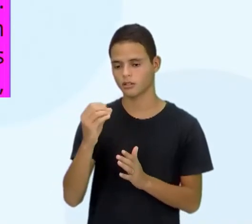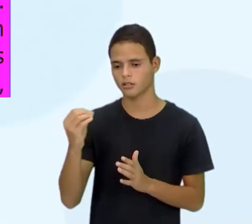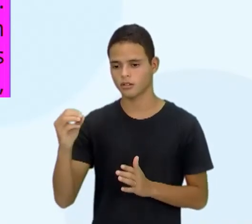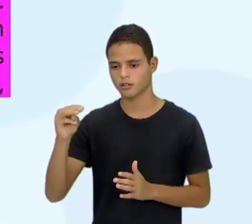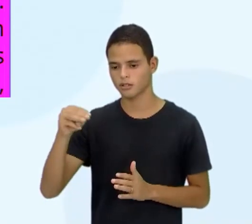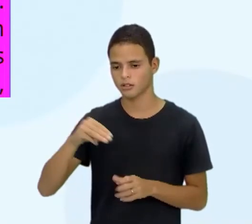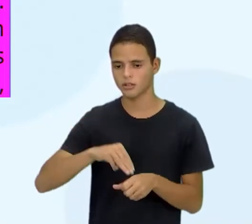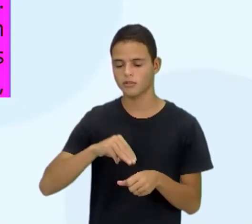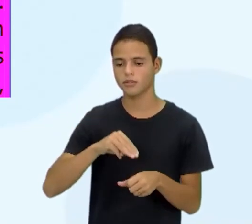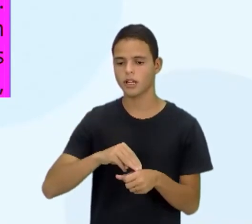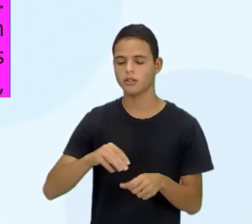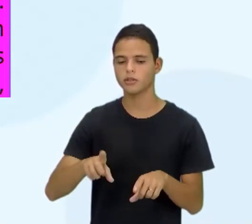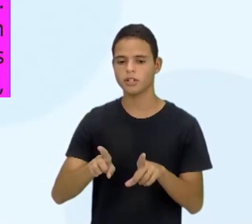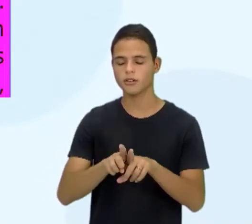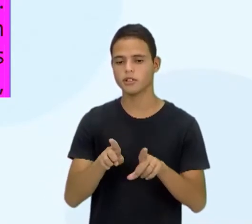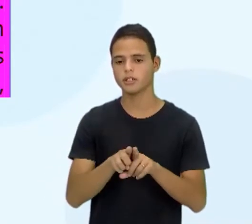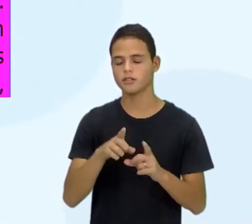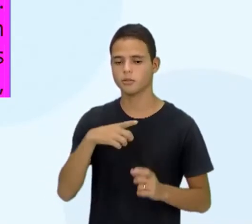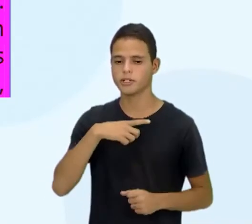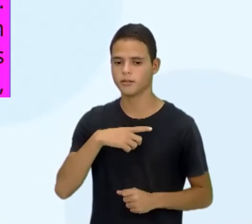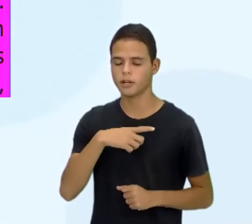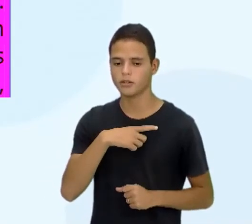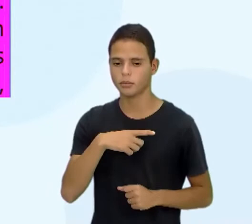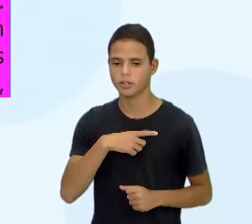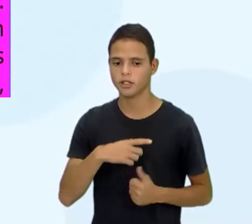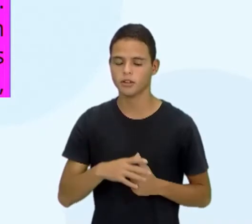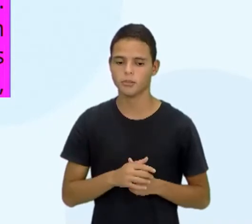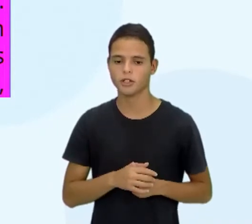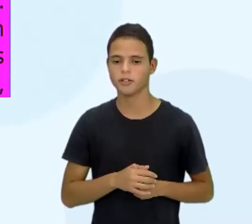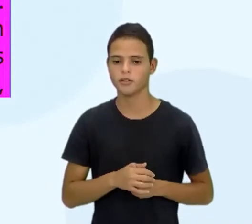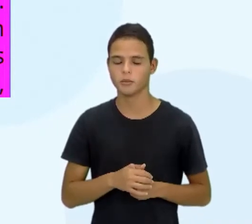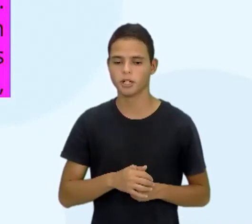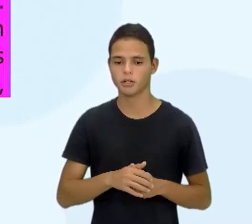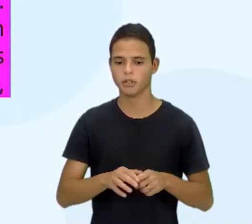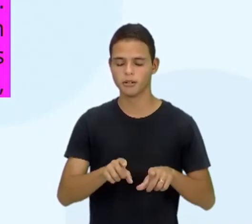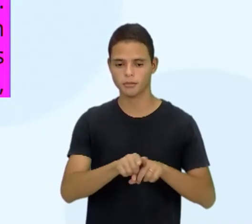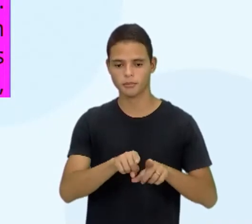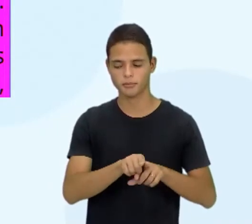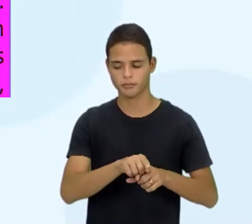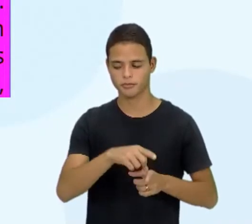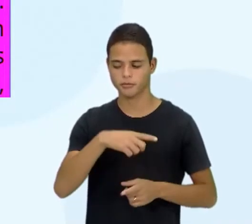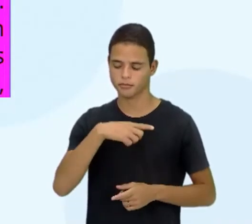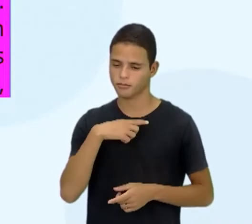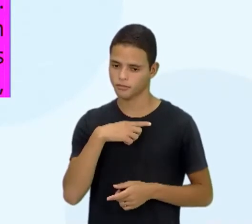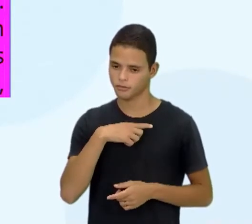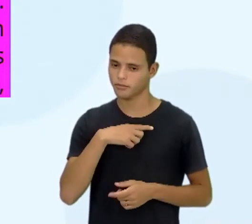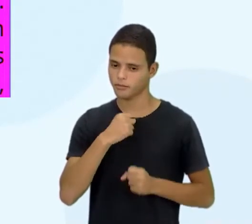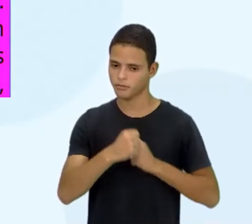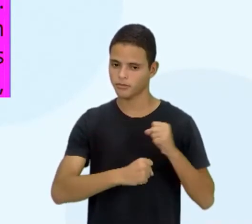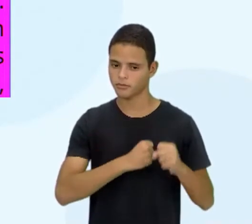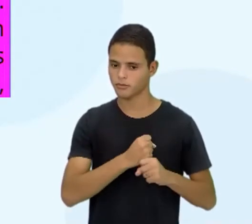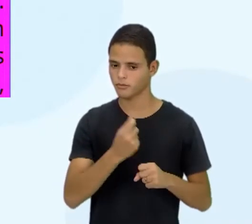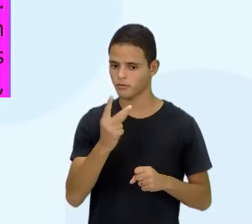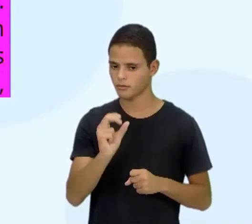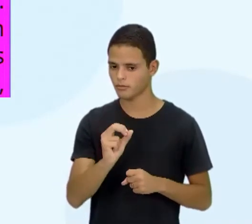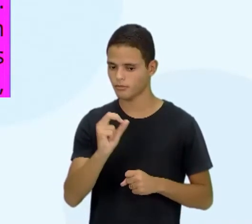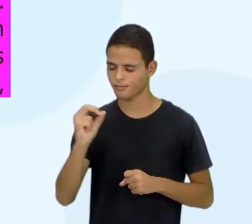últimos 20 anos. Aí tem o período que eles foram feito o estudo, de 2001 a